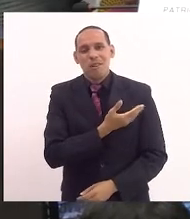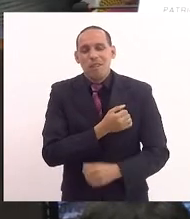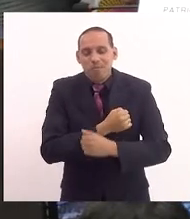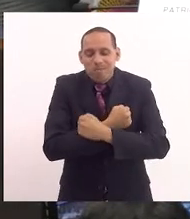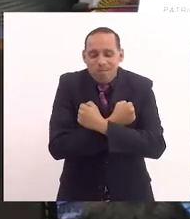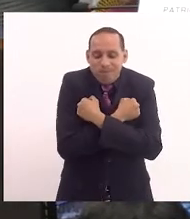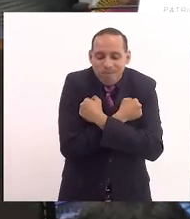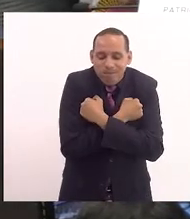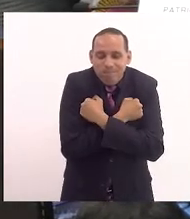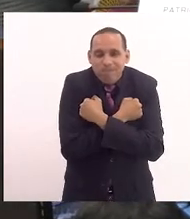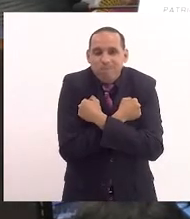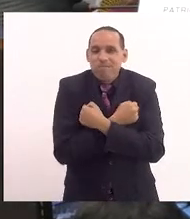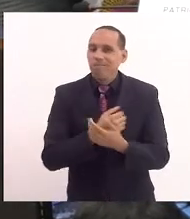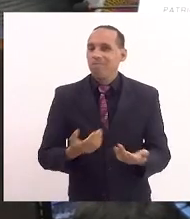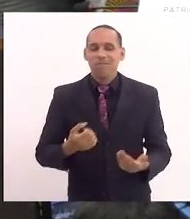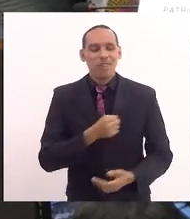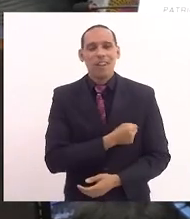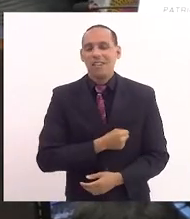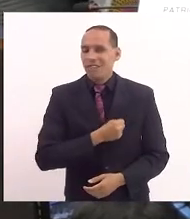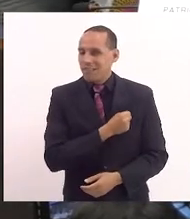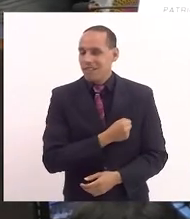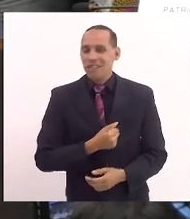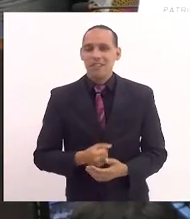de, pô, que saudade.